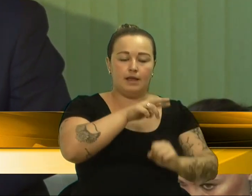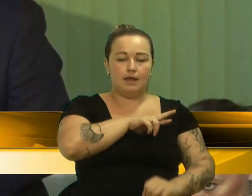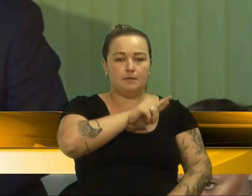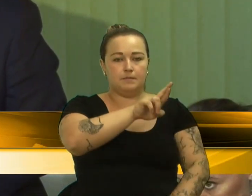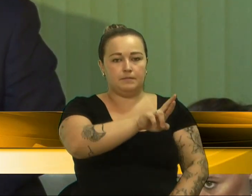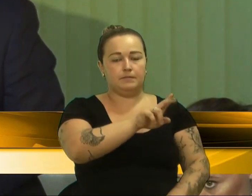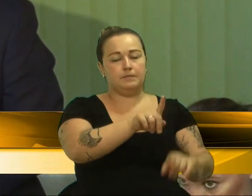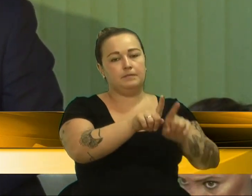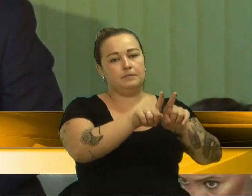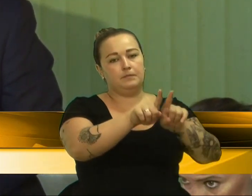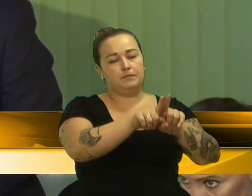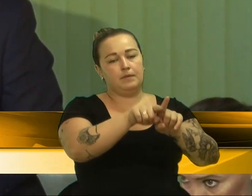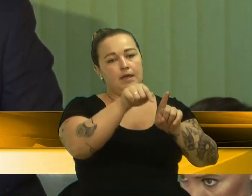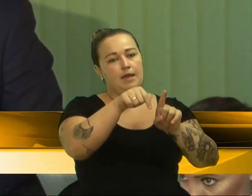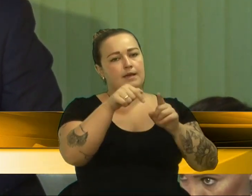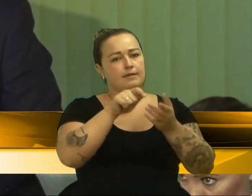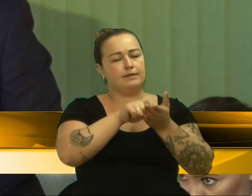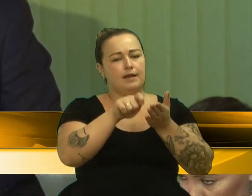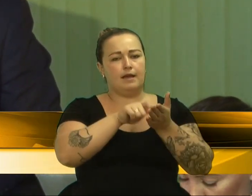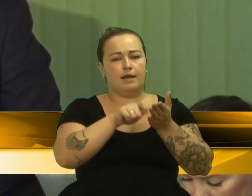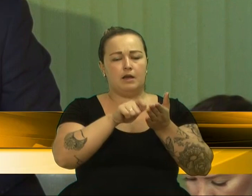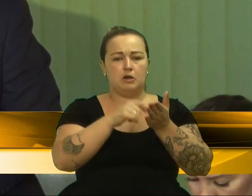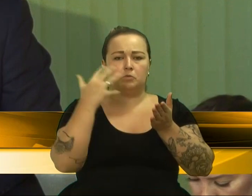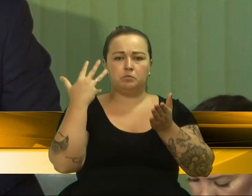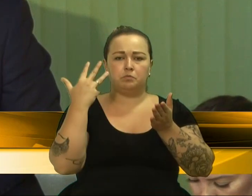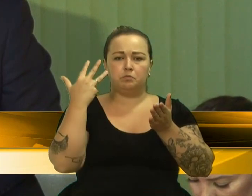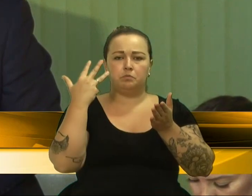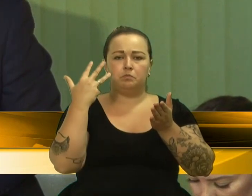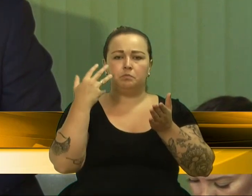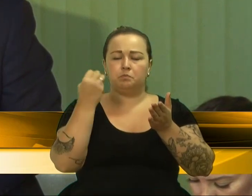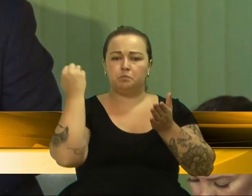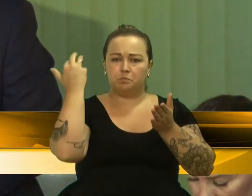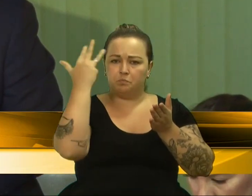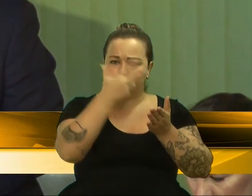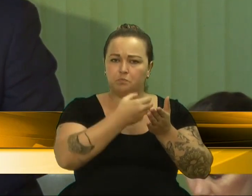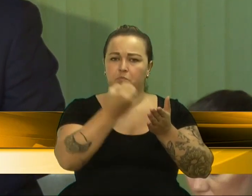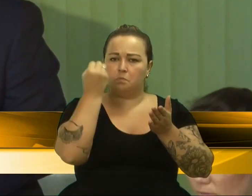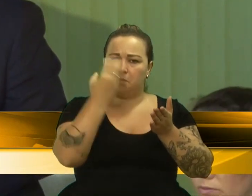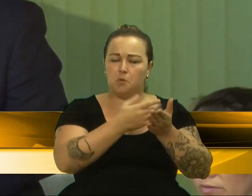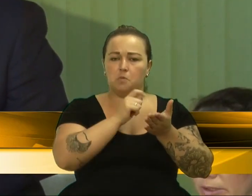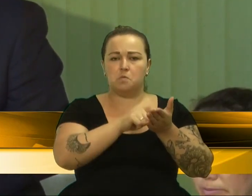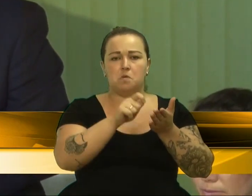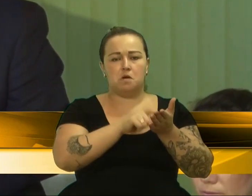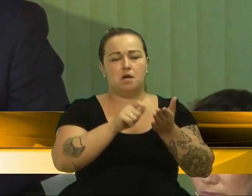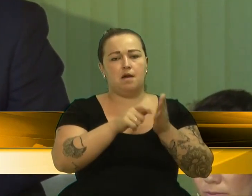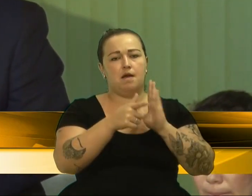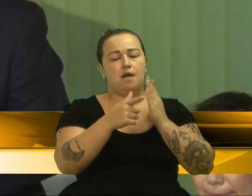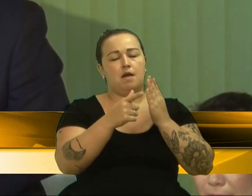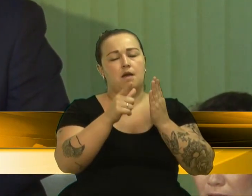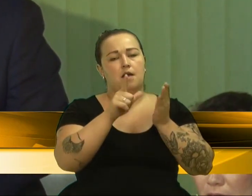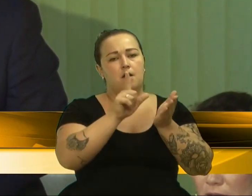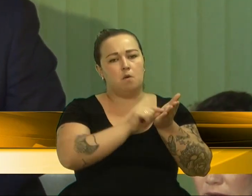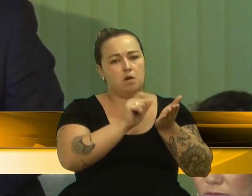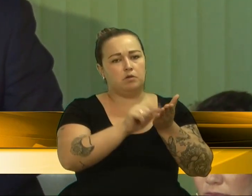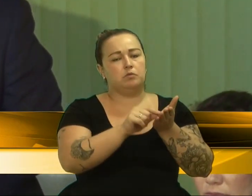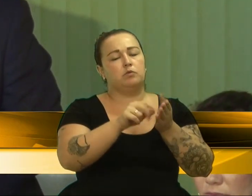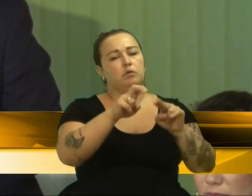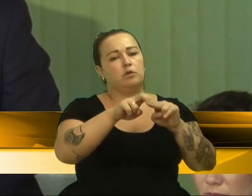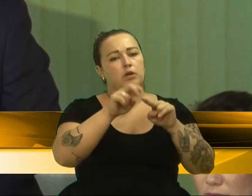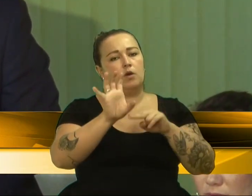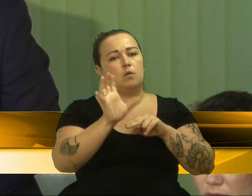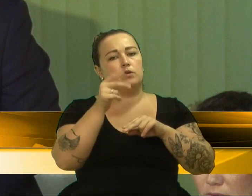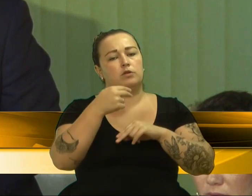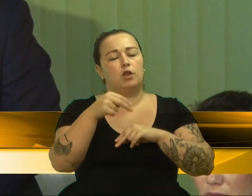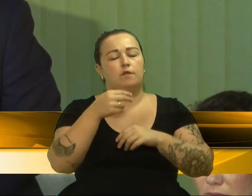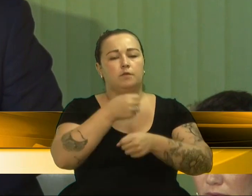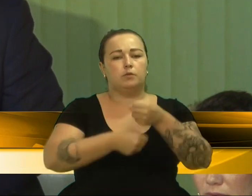por esse artigo e também por esse prêmio de melhor artigo na primeira jornada acadêmica de governança corporativa que ocorreu em novembro do ano